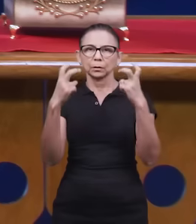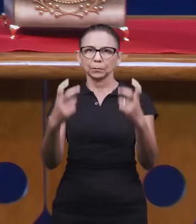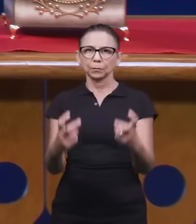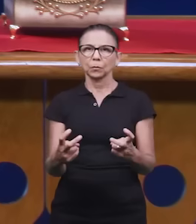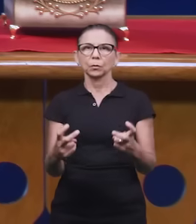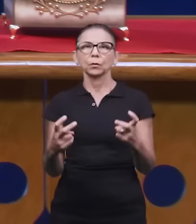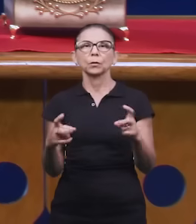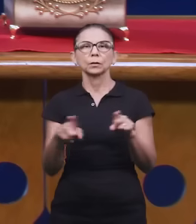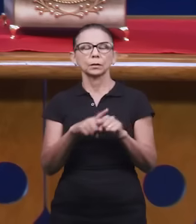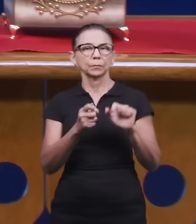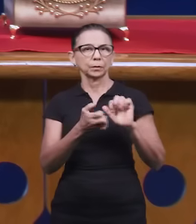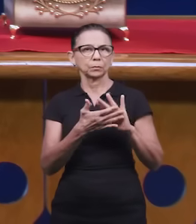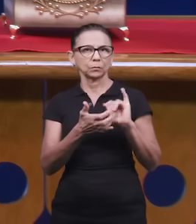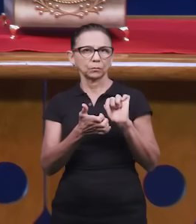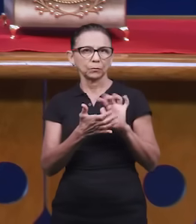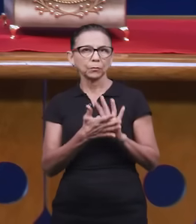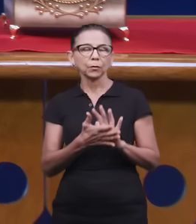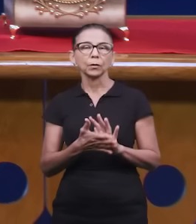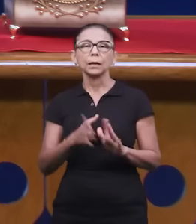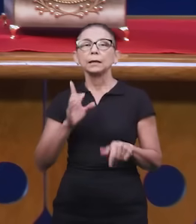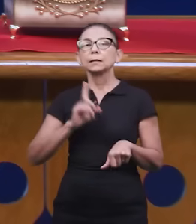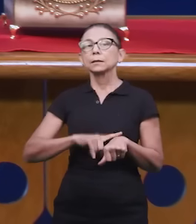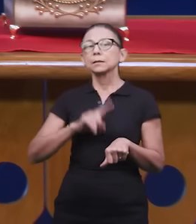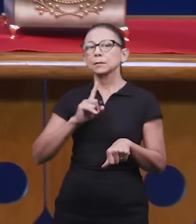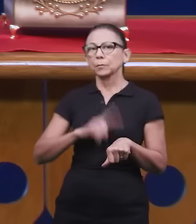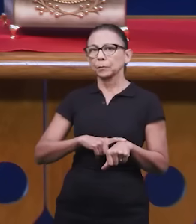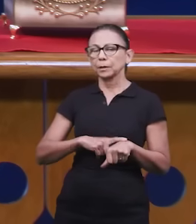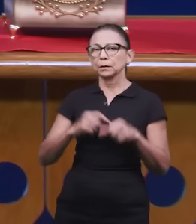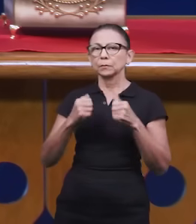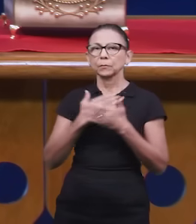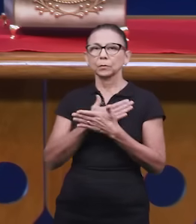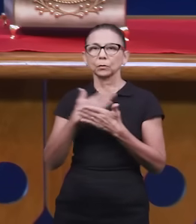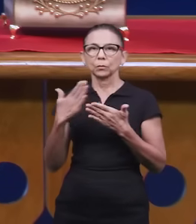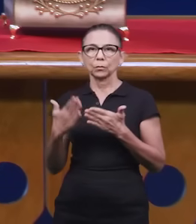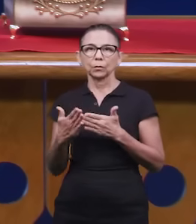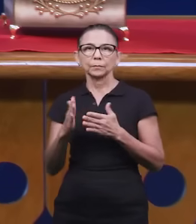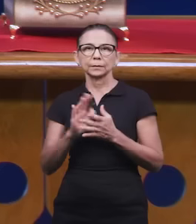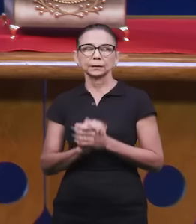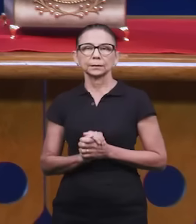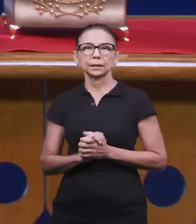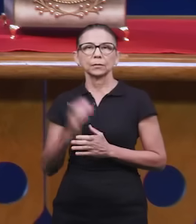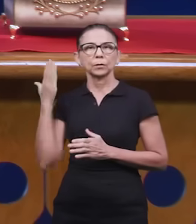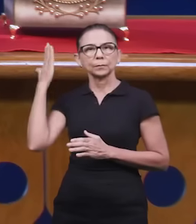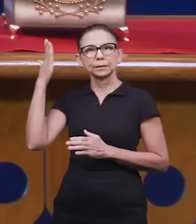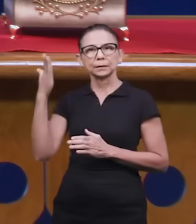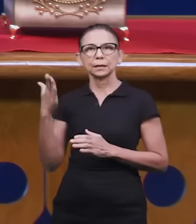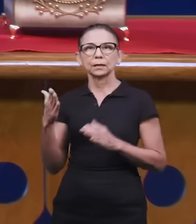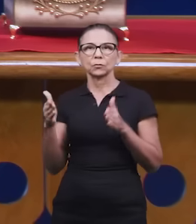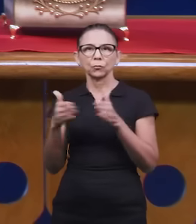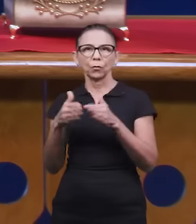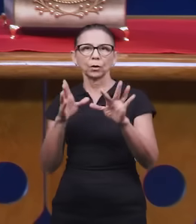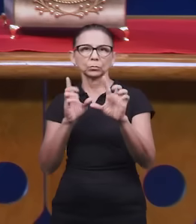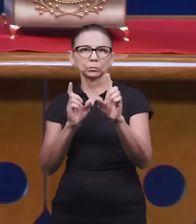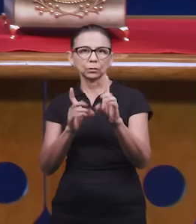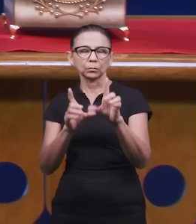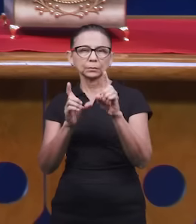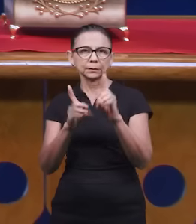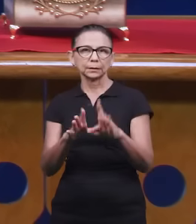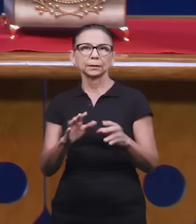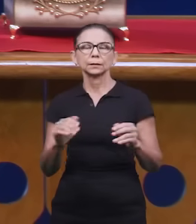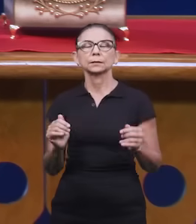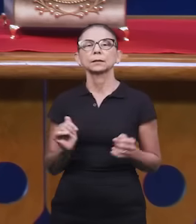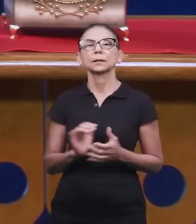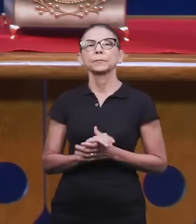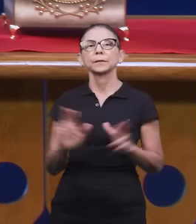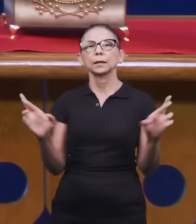Aperfeiçoamos o nosso clamor com o louvor e neste momento daremos início à nossa palavra doutrinária, que